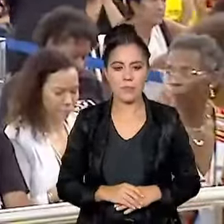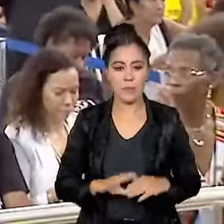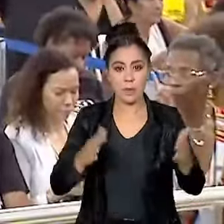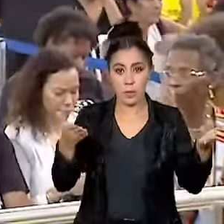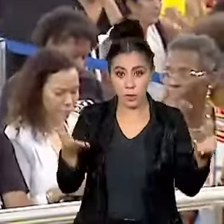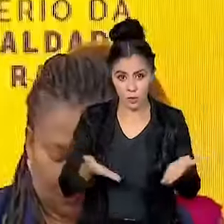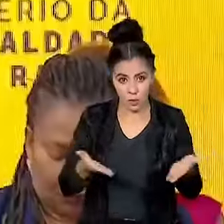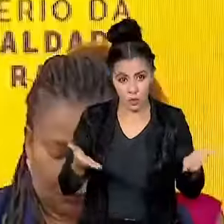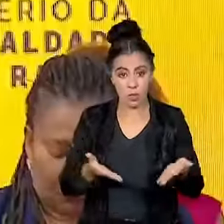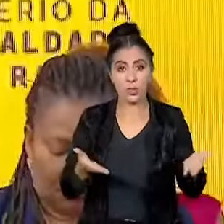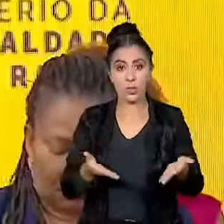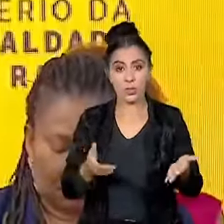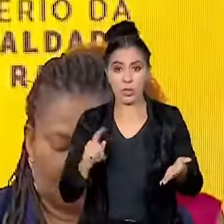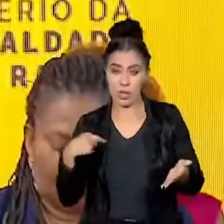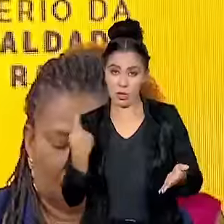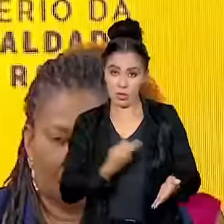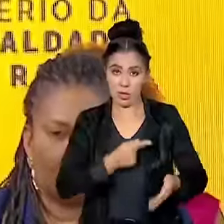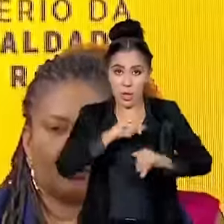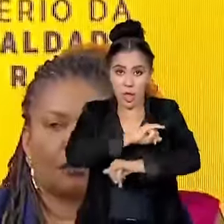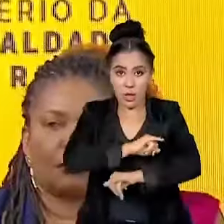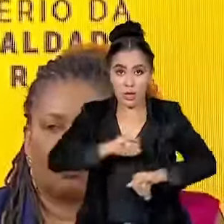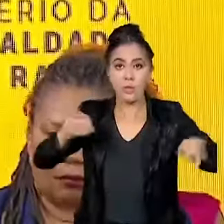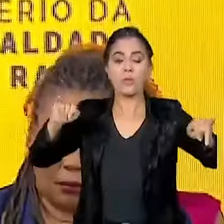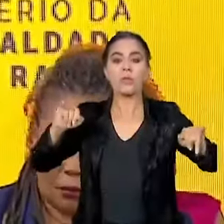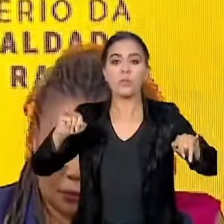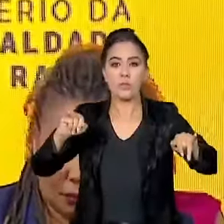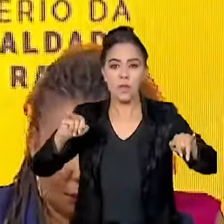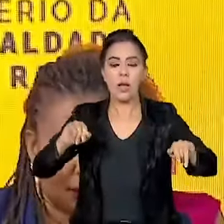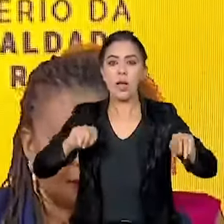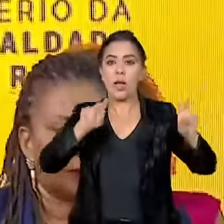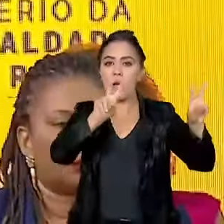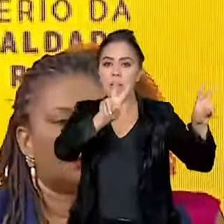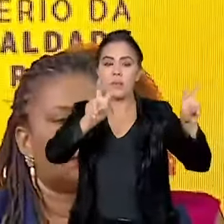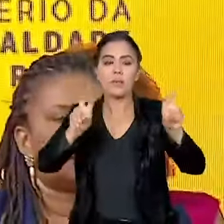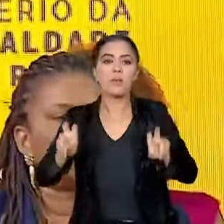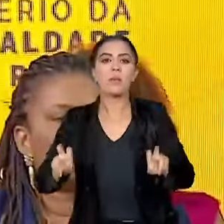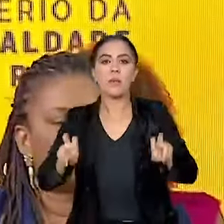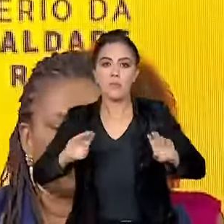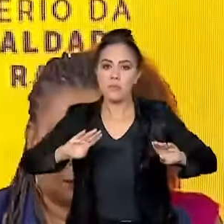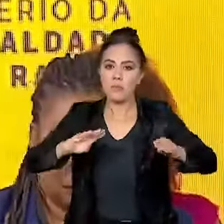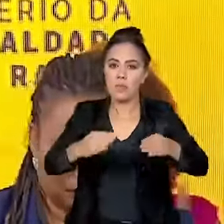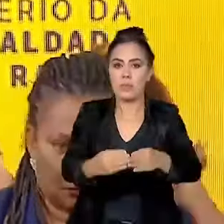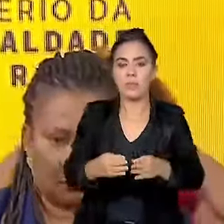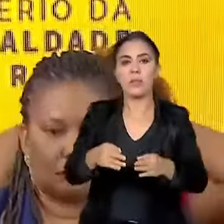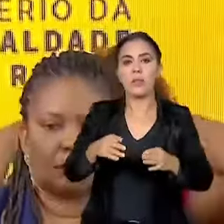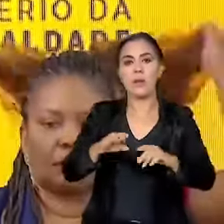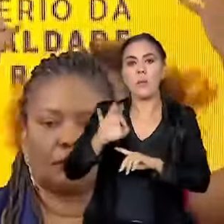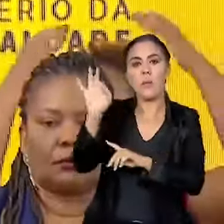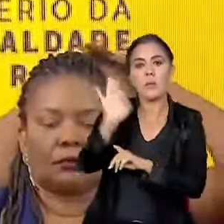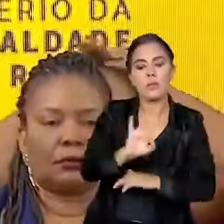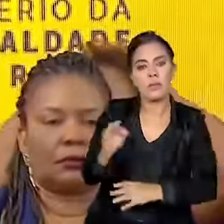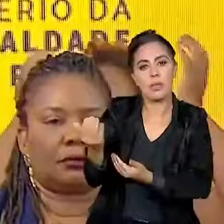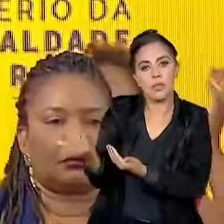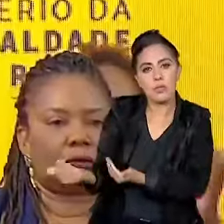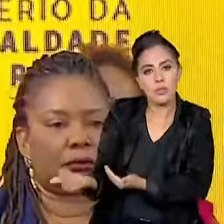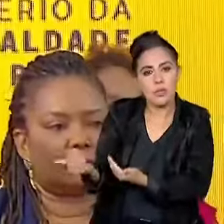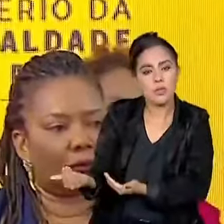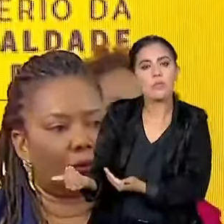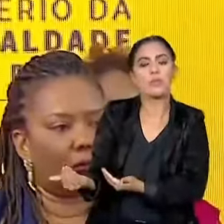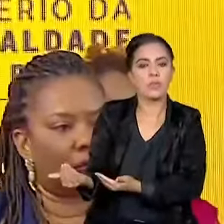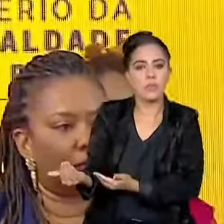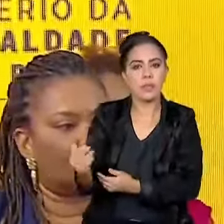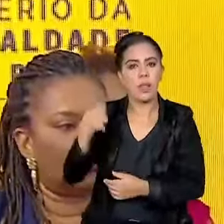Hoje, o que nós estamos anunciando é o recorte da juventude negra, que é importante, que é